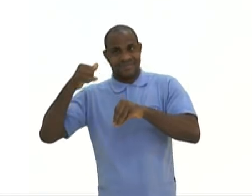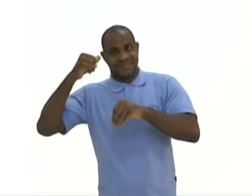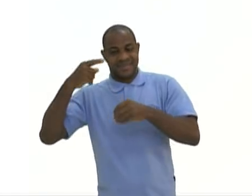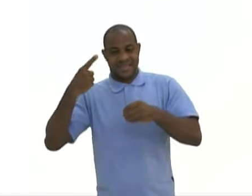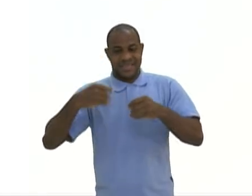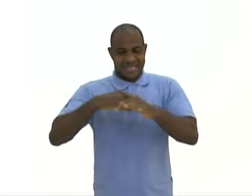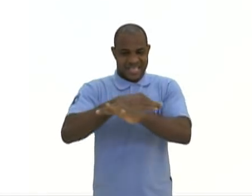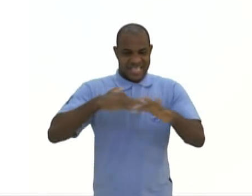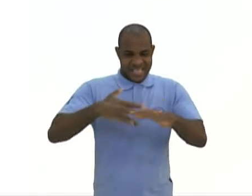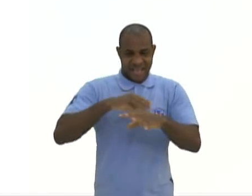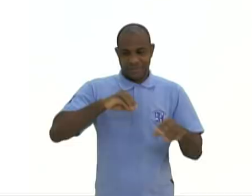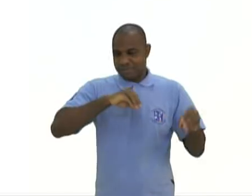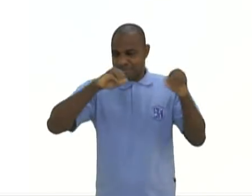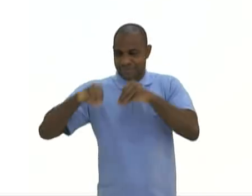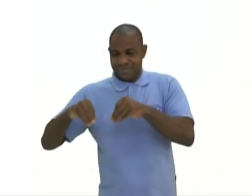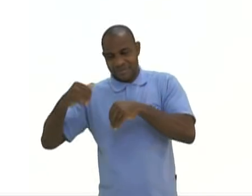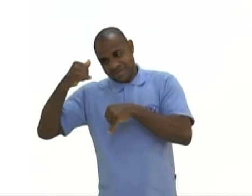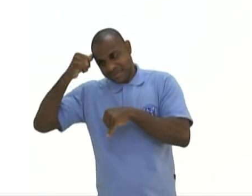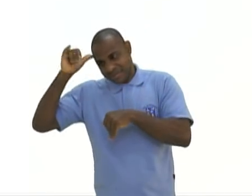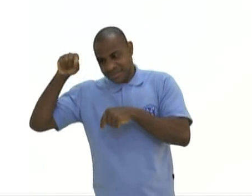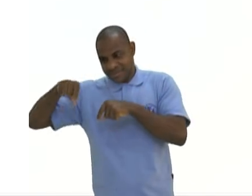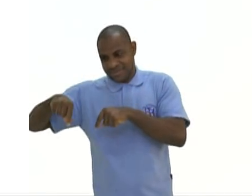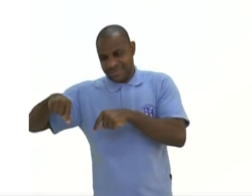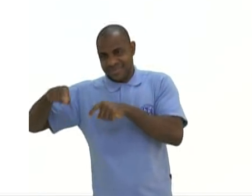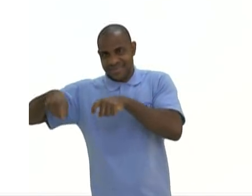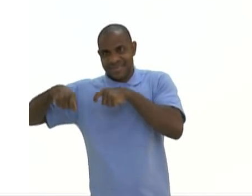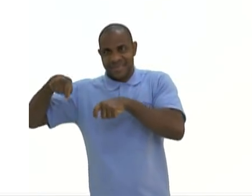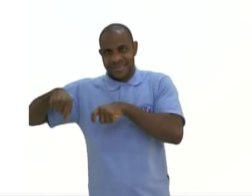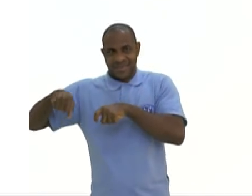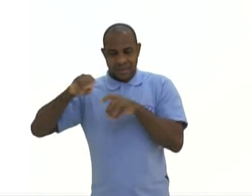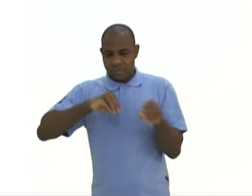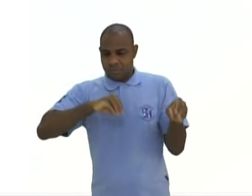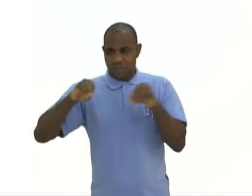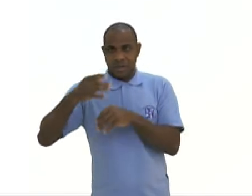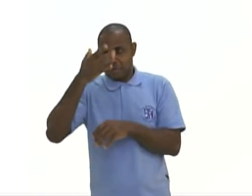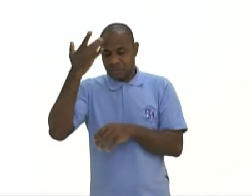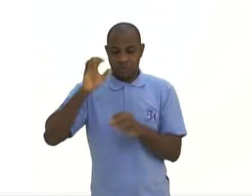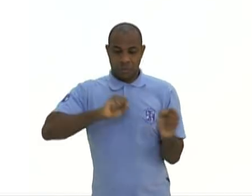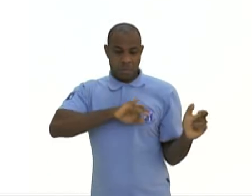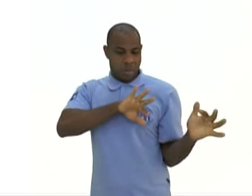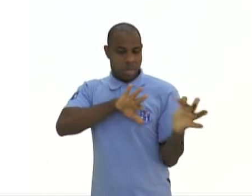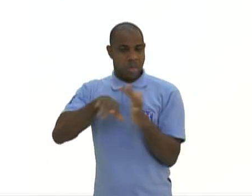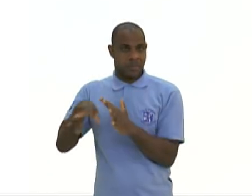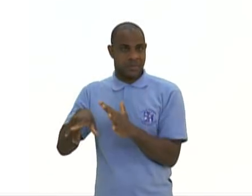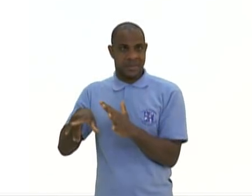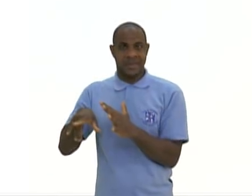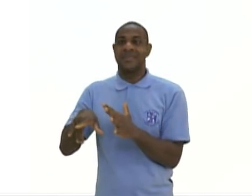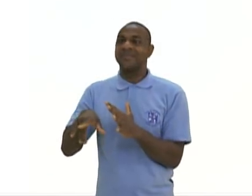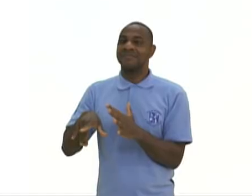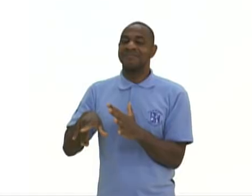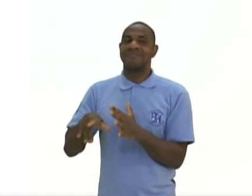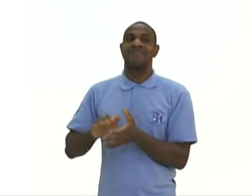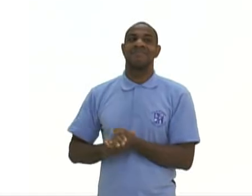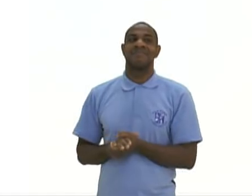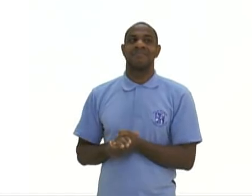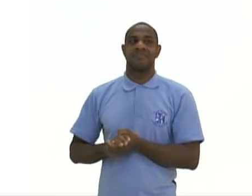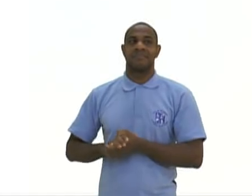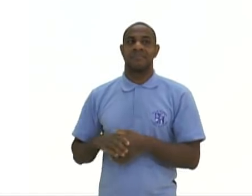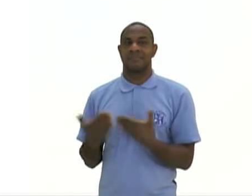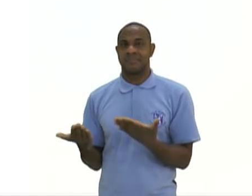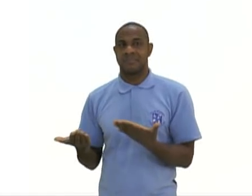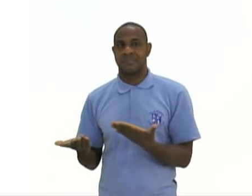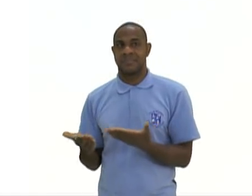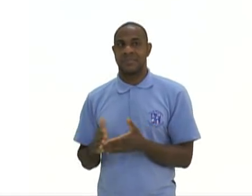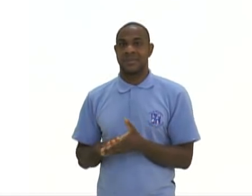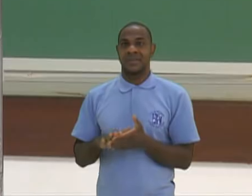mais sociológico possível, um verdadeiro fenômeno social, porque nós falamos muito nos dias atuais de pessoas que saem da cidade, ao contrário,